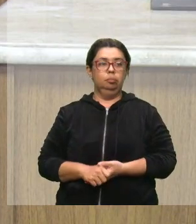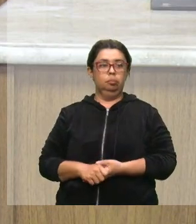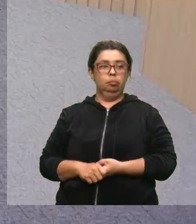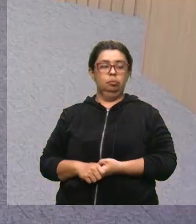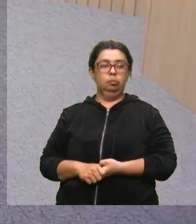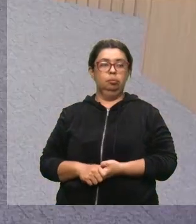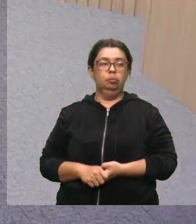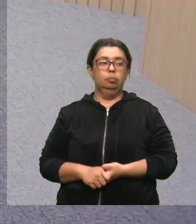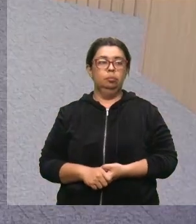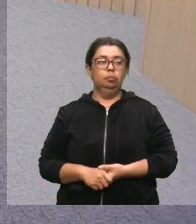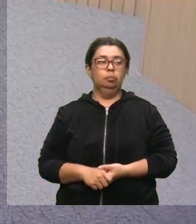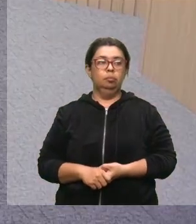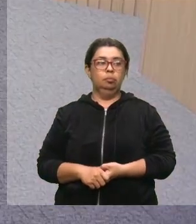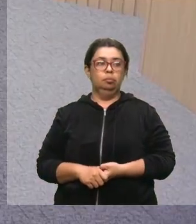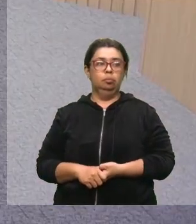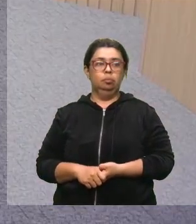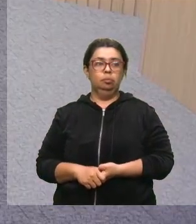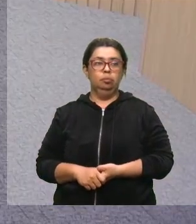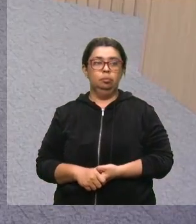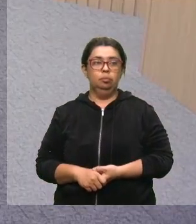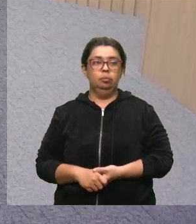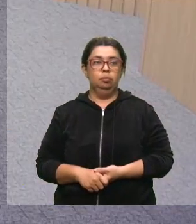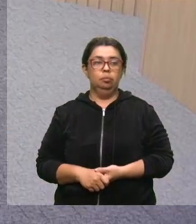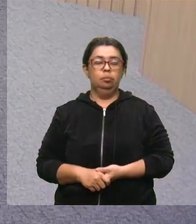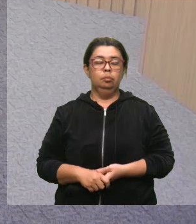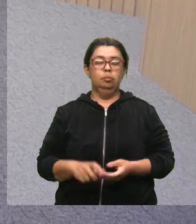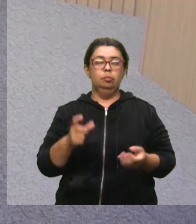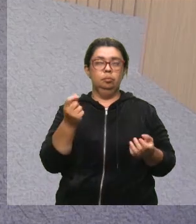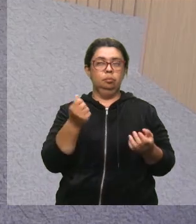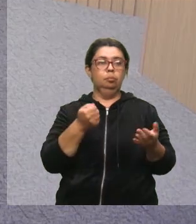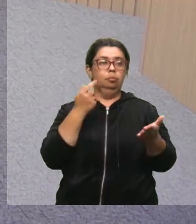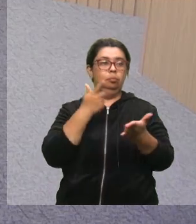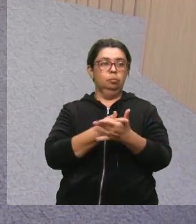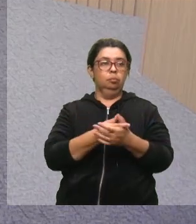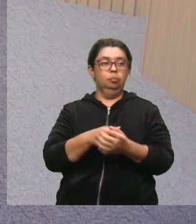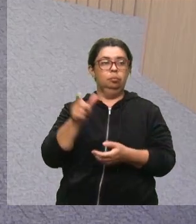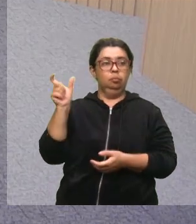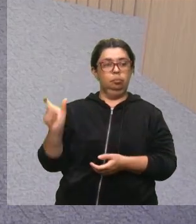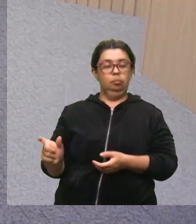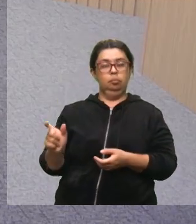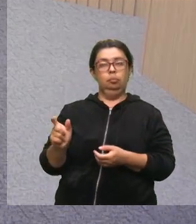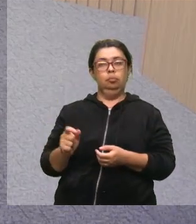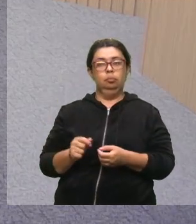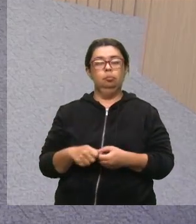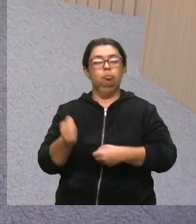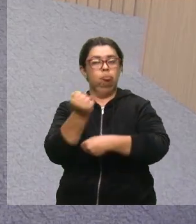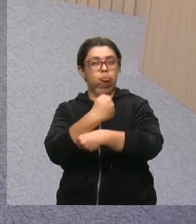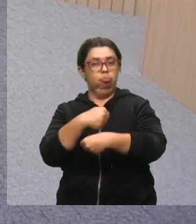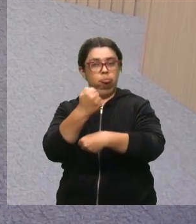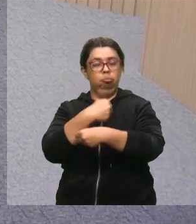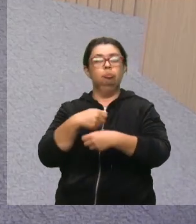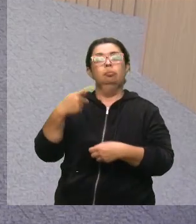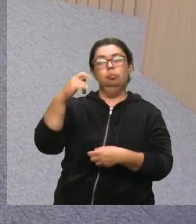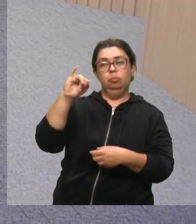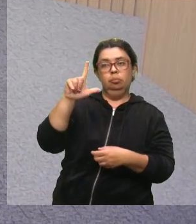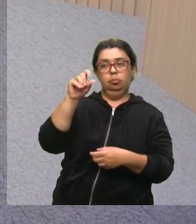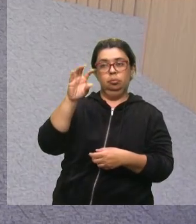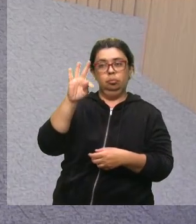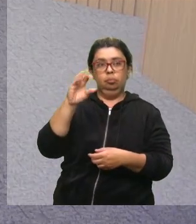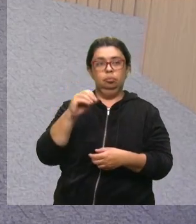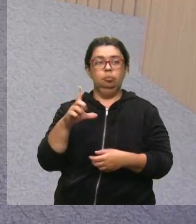da dotação destinada ao pagamento de pessoal para a cozinha piloto, existe alguma previsão para